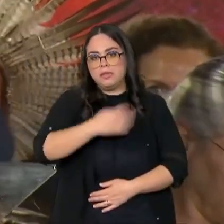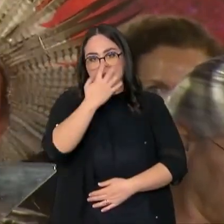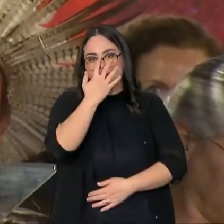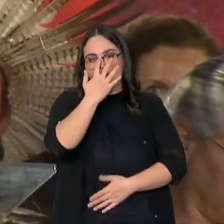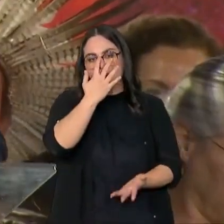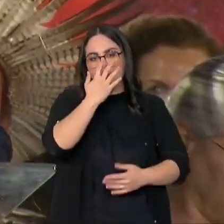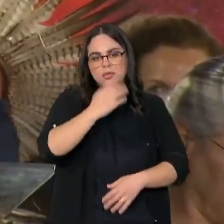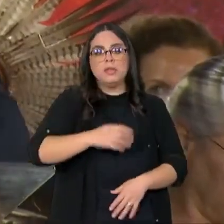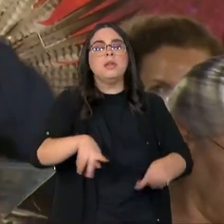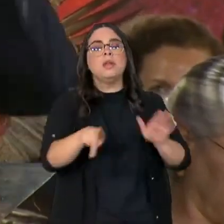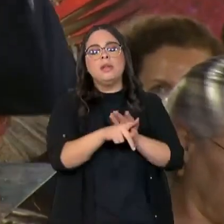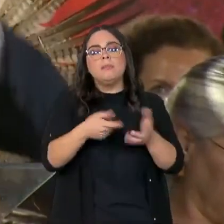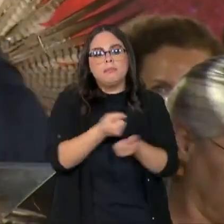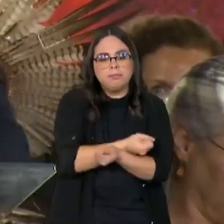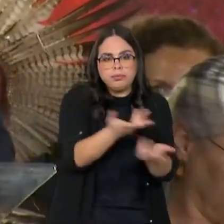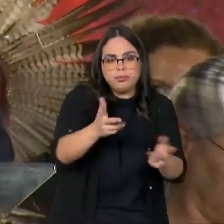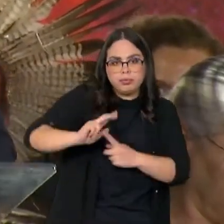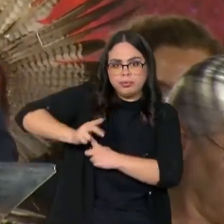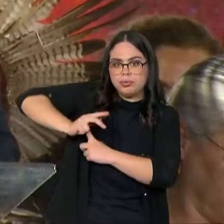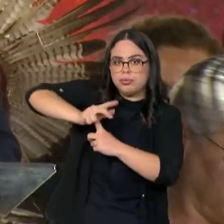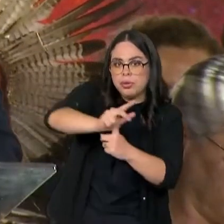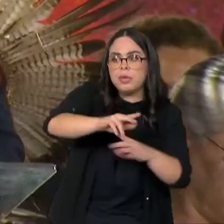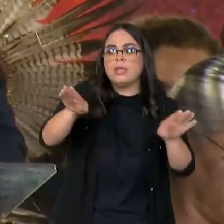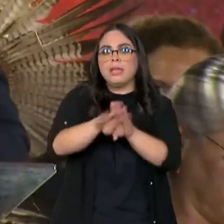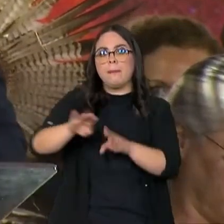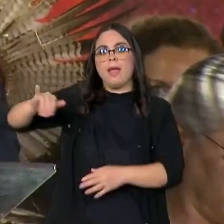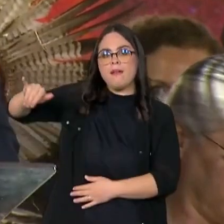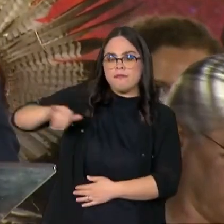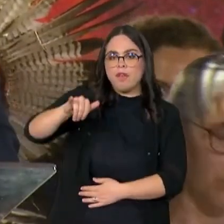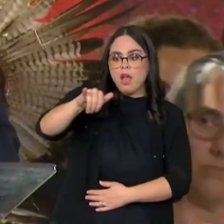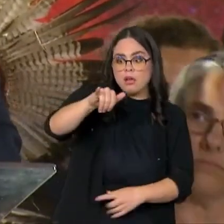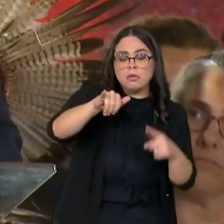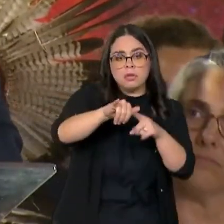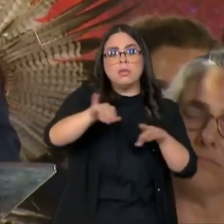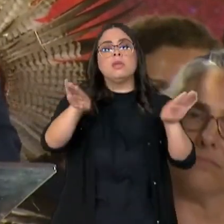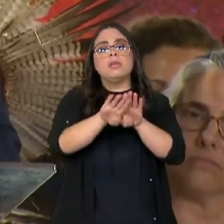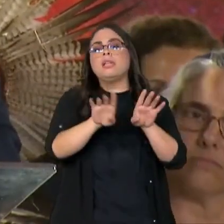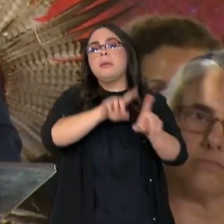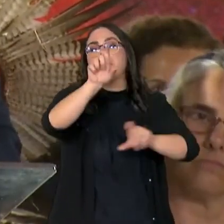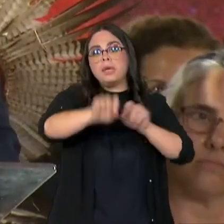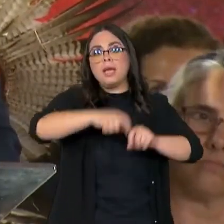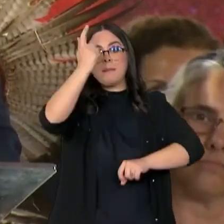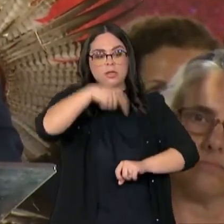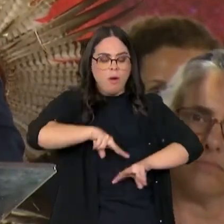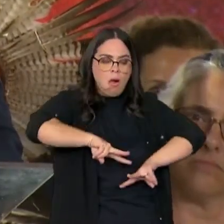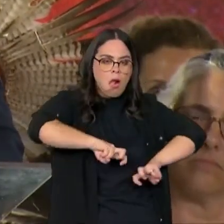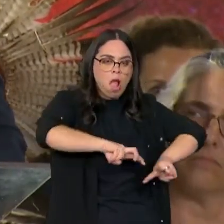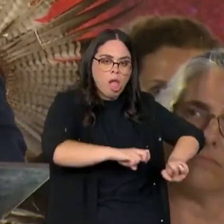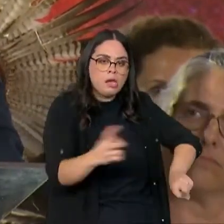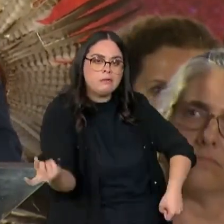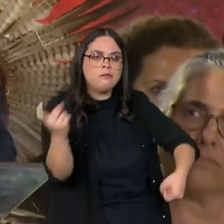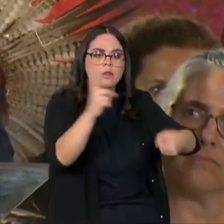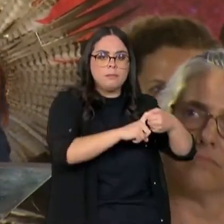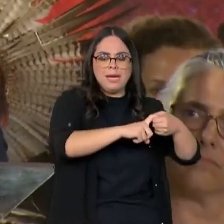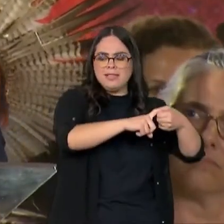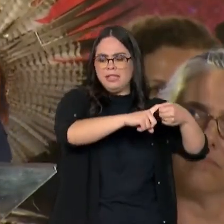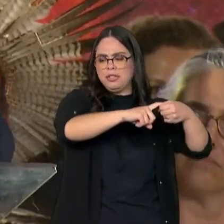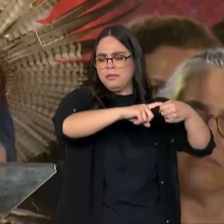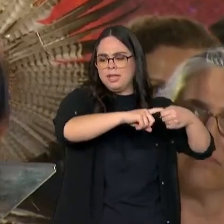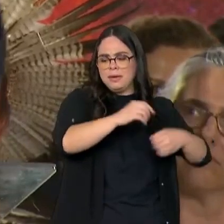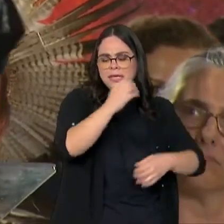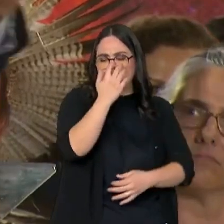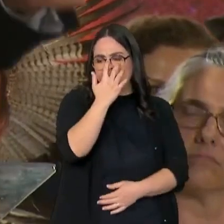já destruímos helicópteros, já destruímos aviões. E ainda assim, os garimpeiros voltam, porque os garimpeiros que estão